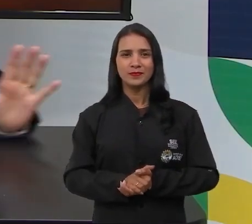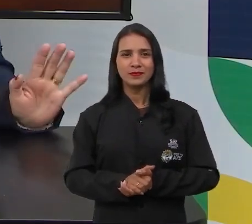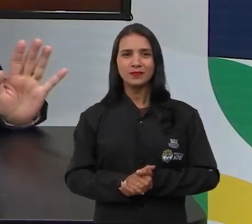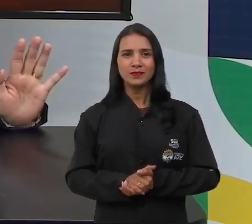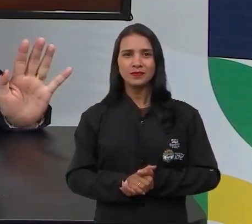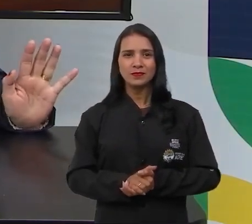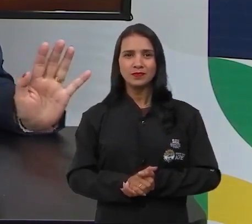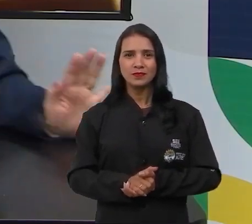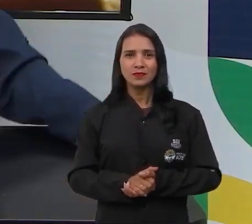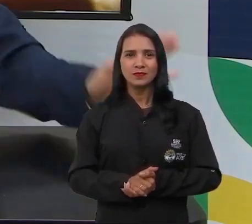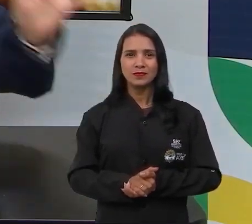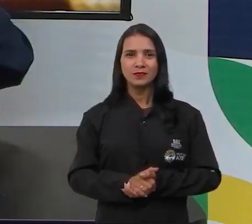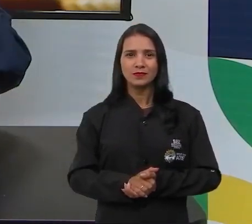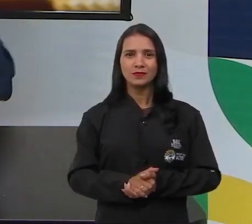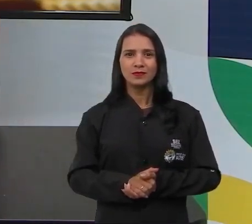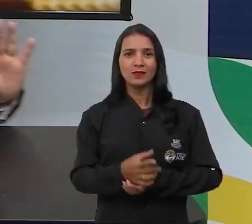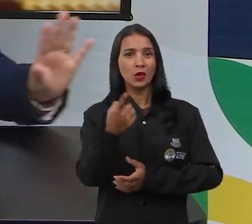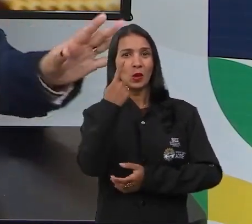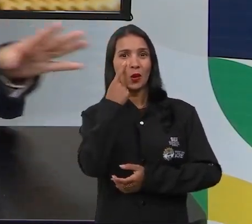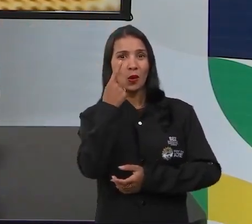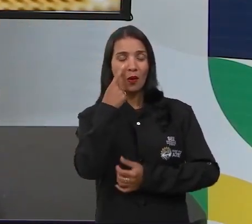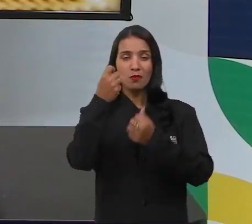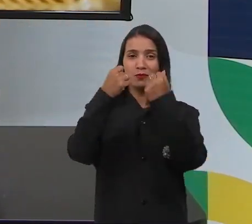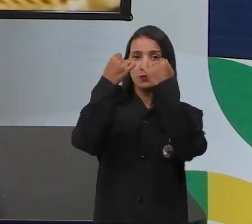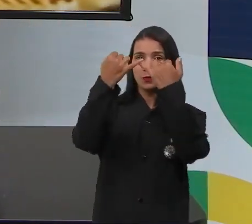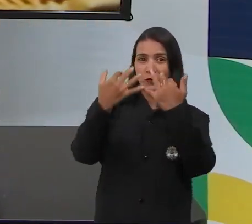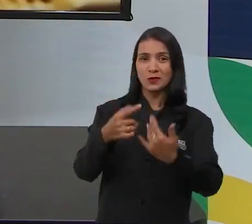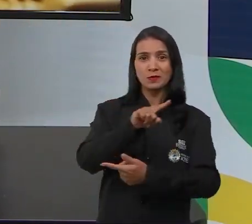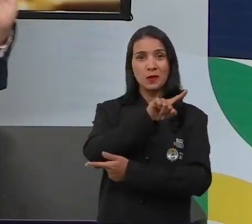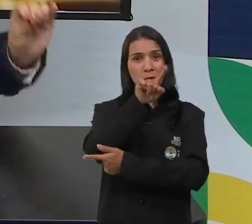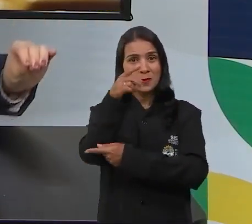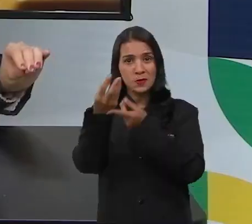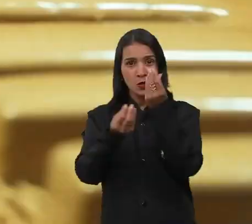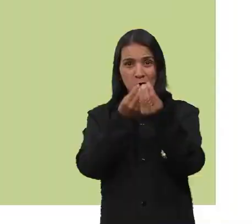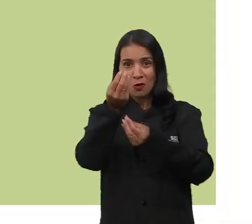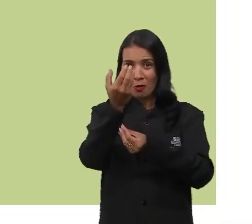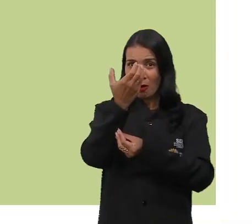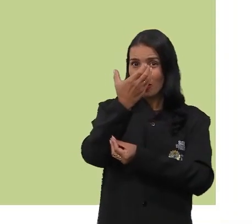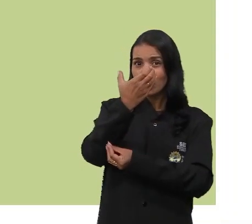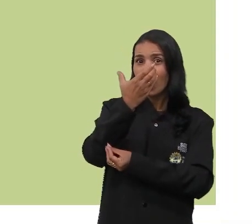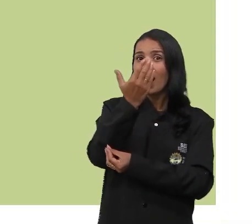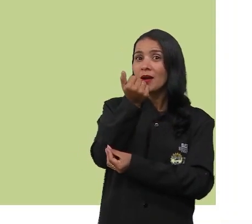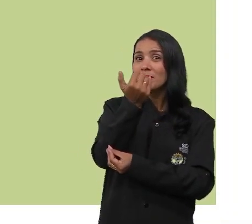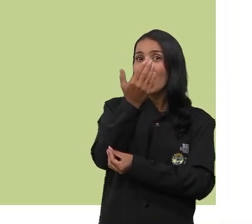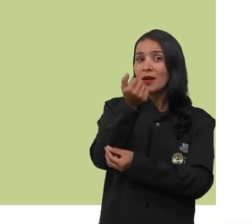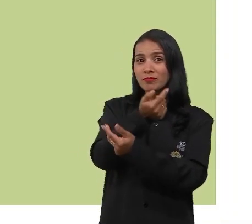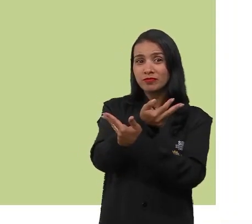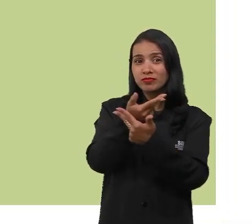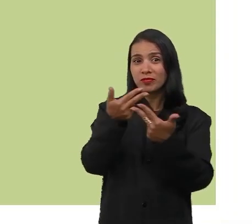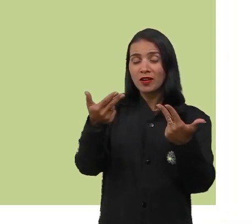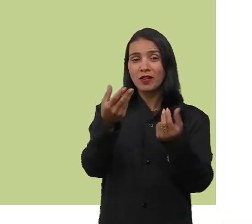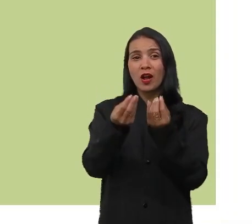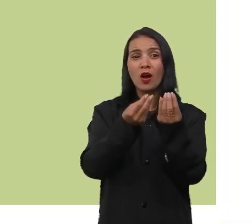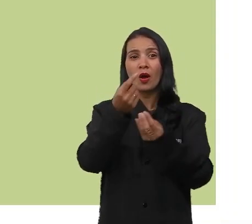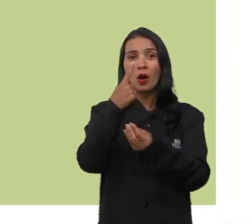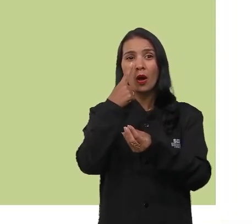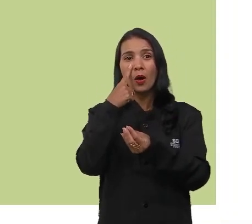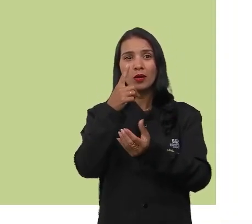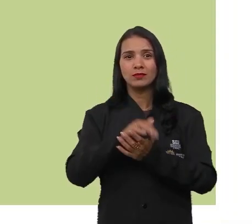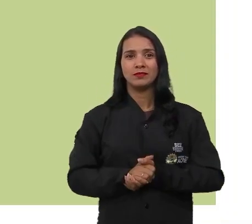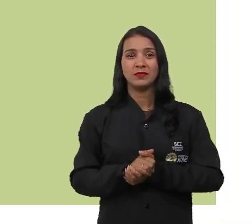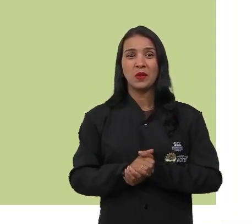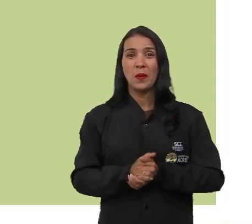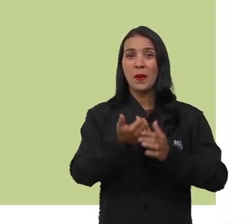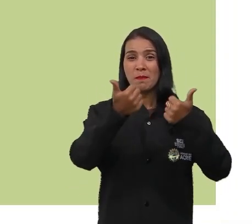gente vai falar um pouco mais desse mundo aí dos alimentos industrializados, tá, gente? E para começar aqui, a gente vai falar dos